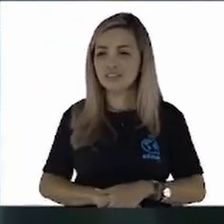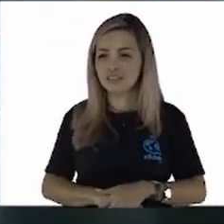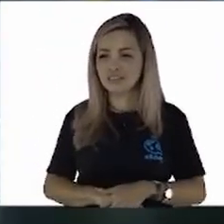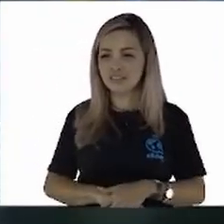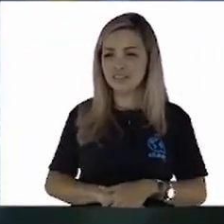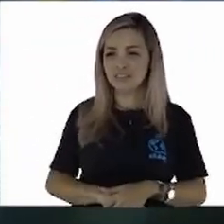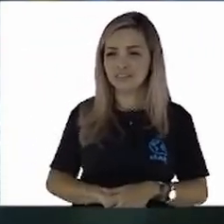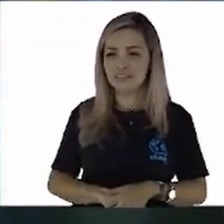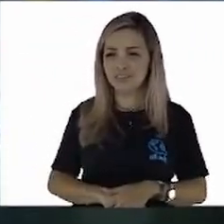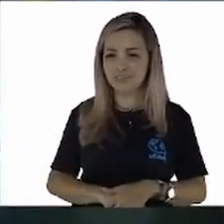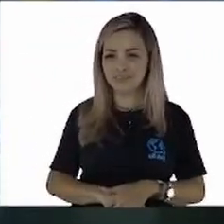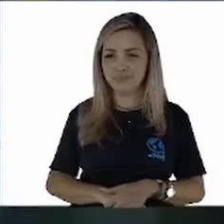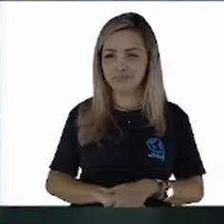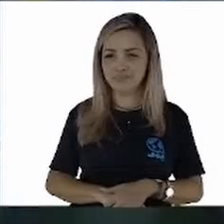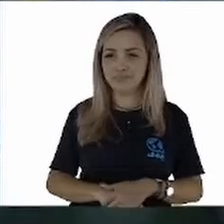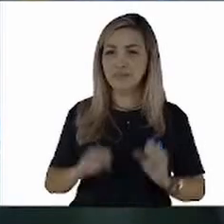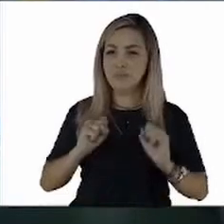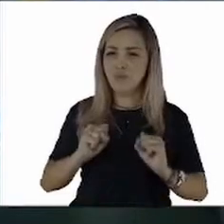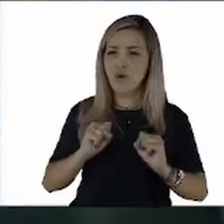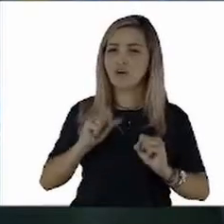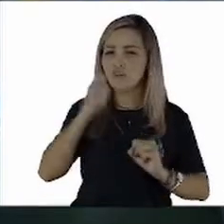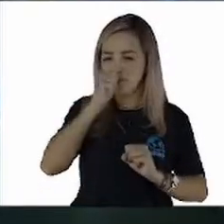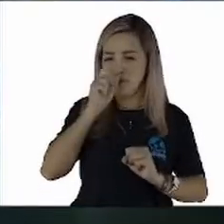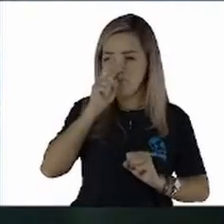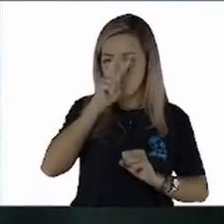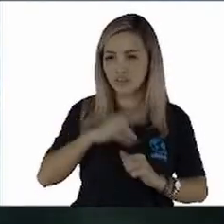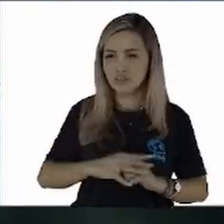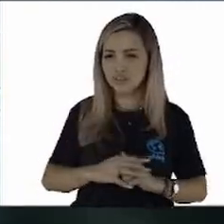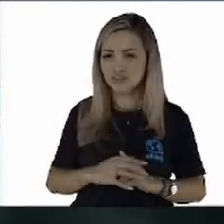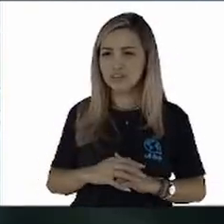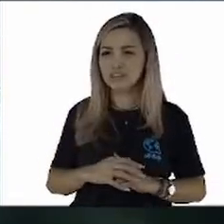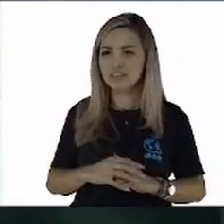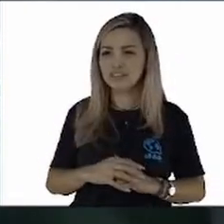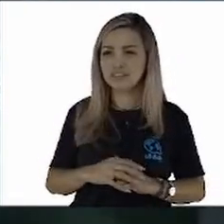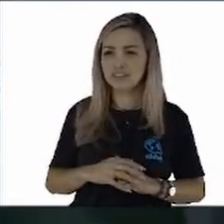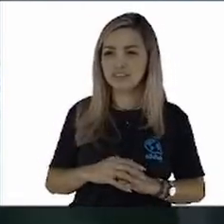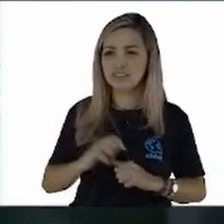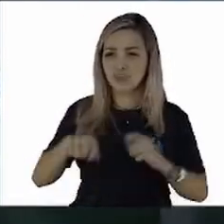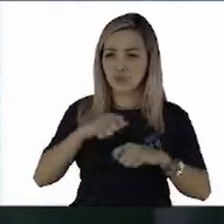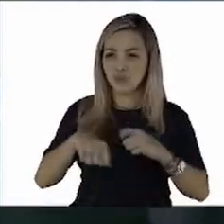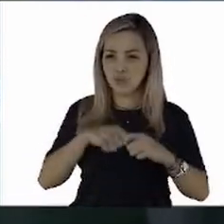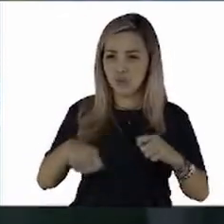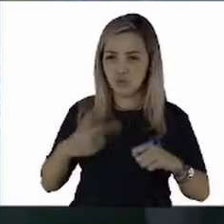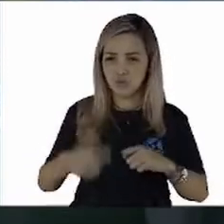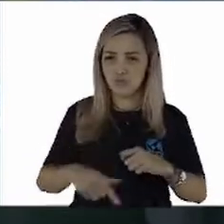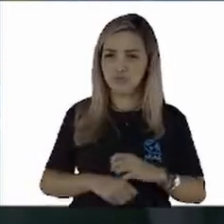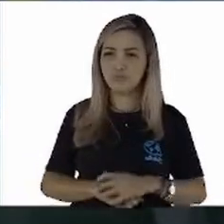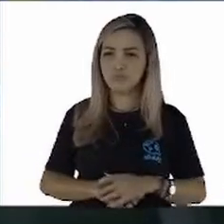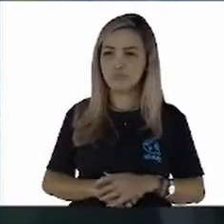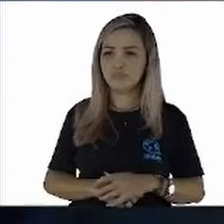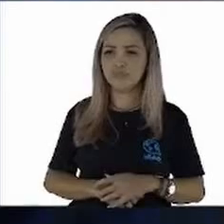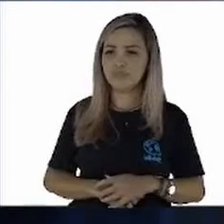assim. Isso. Pode apertar com força. Aí, dá um nó por cima.